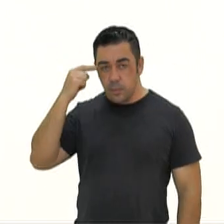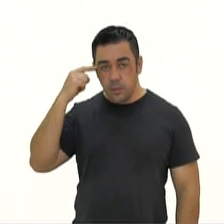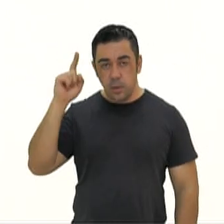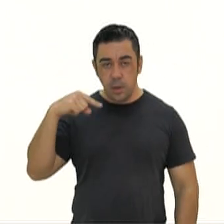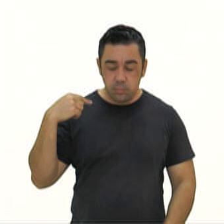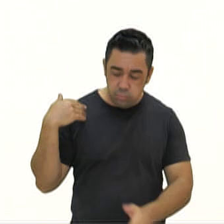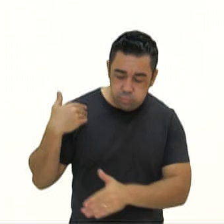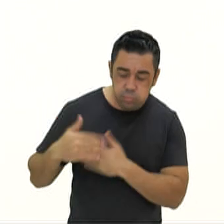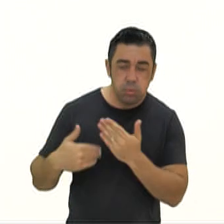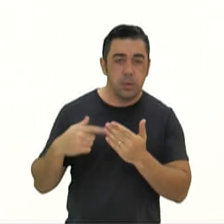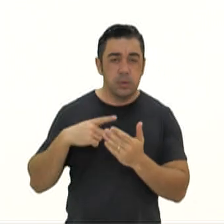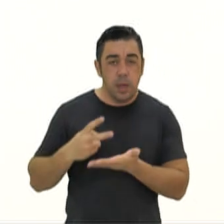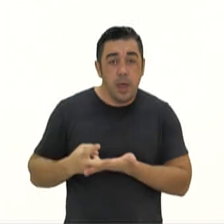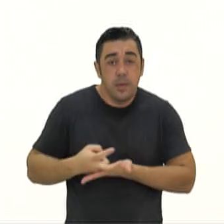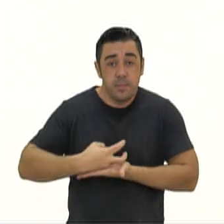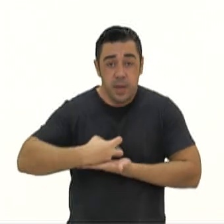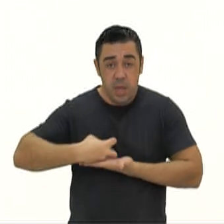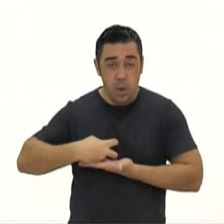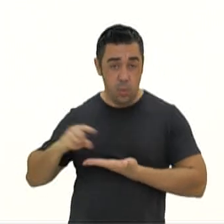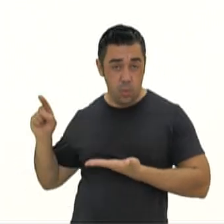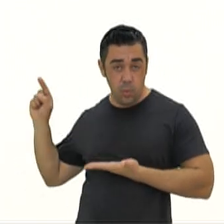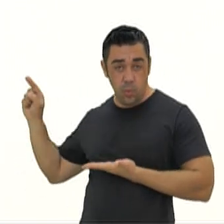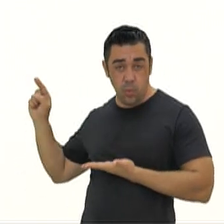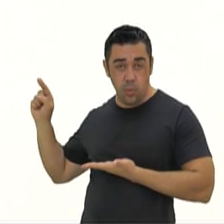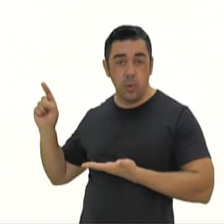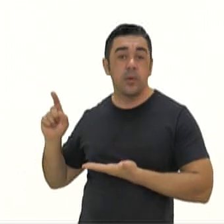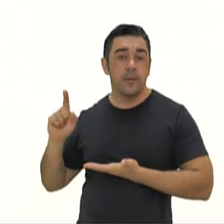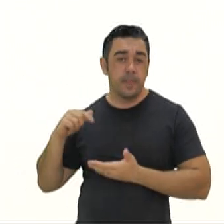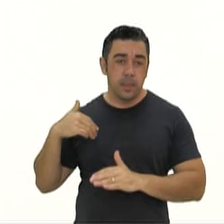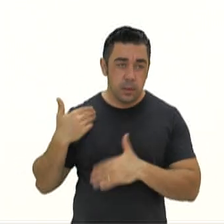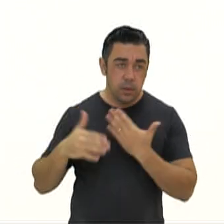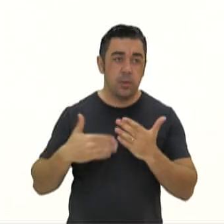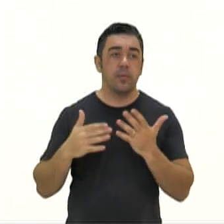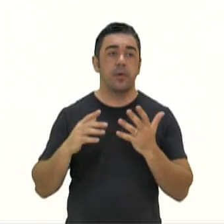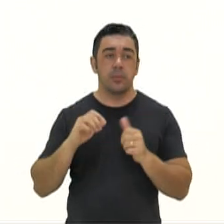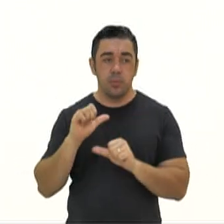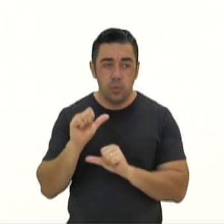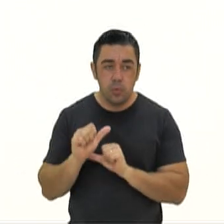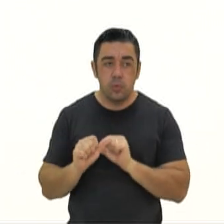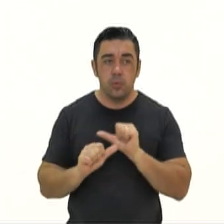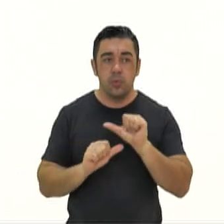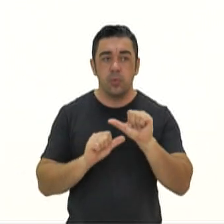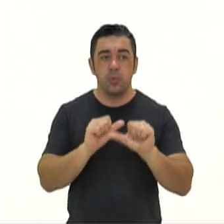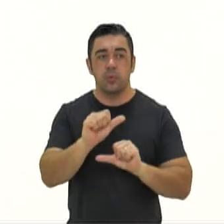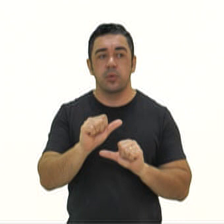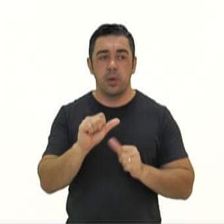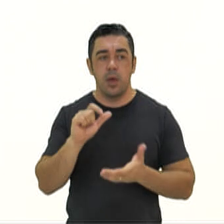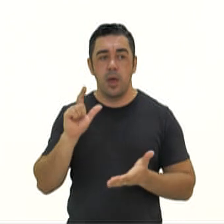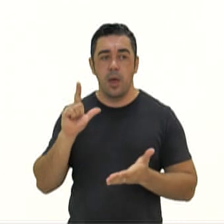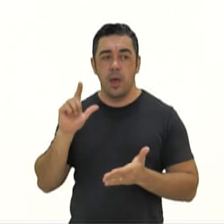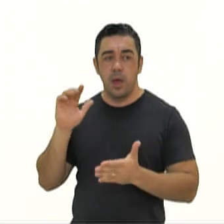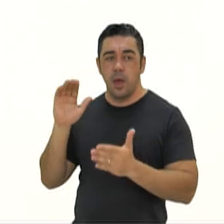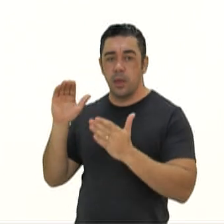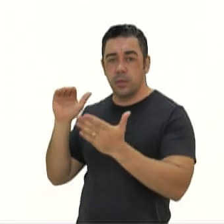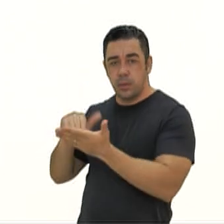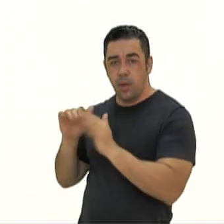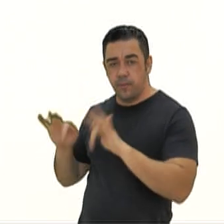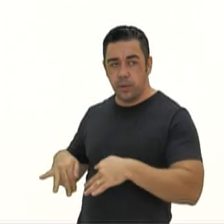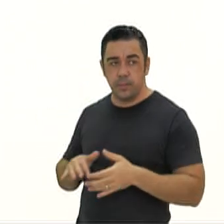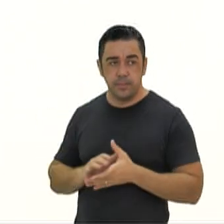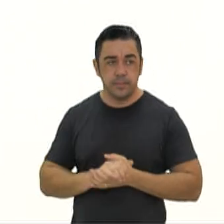durante o período embrionário, que com o tempo ele vai se perdendo aí, tá? Até finalizar o desenvolvimento